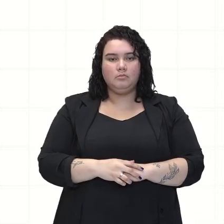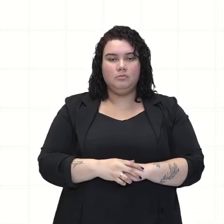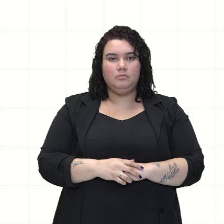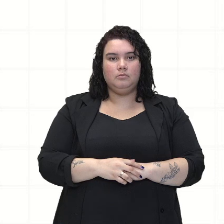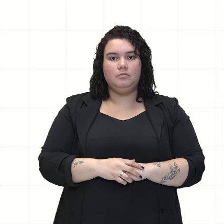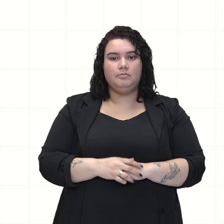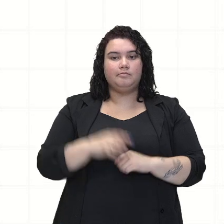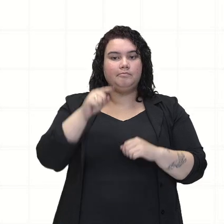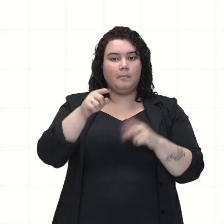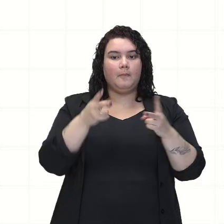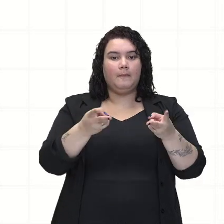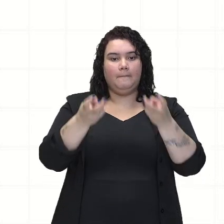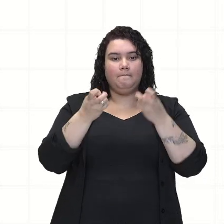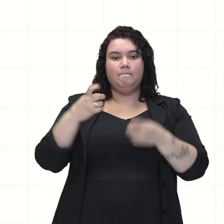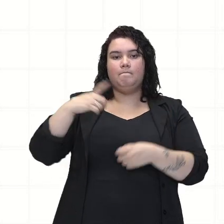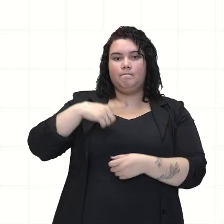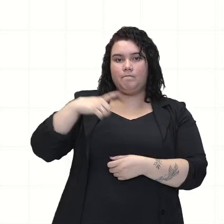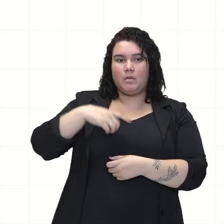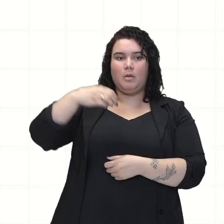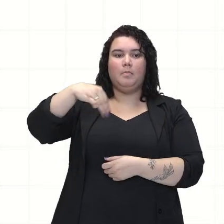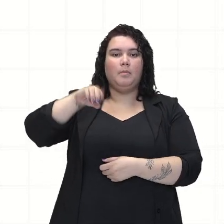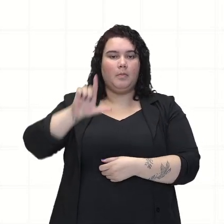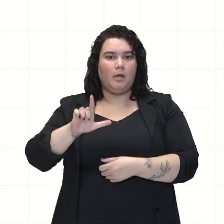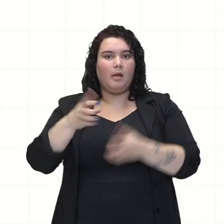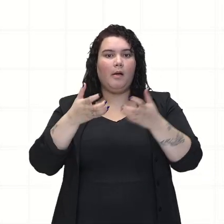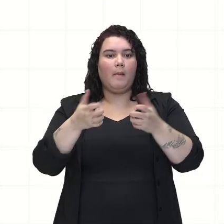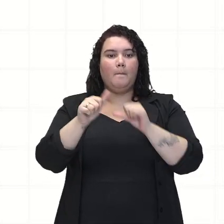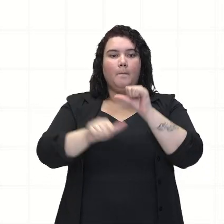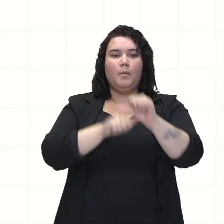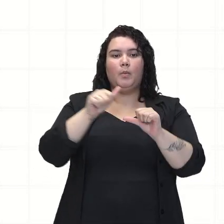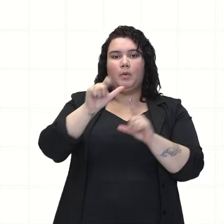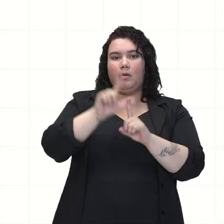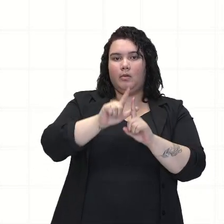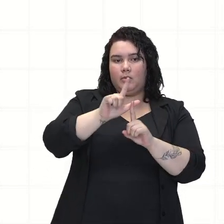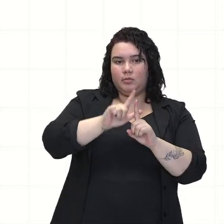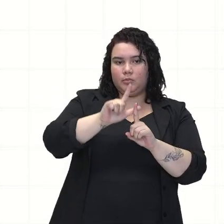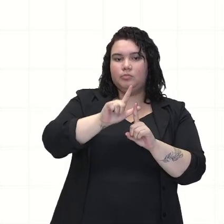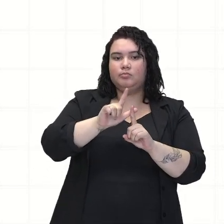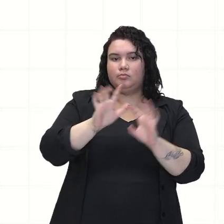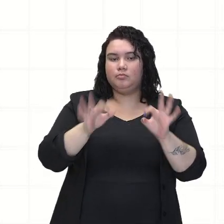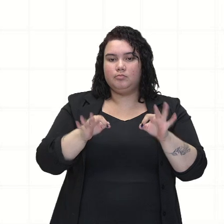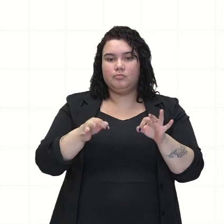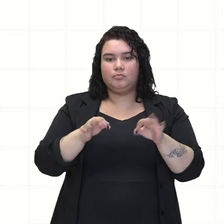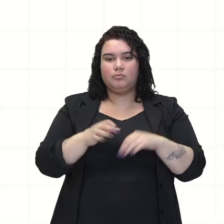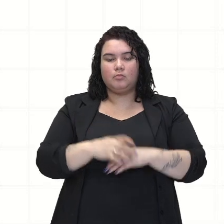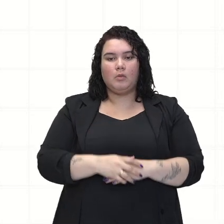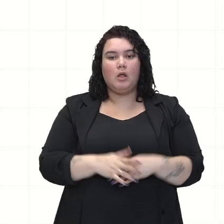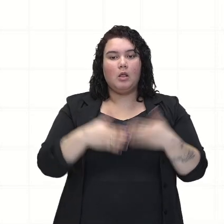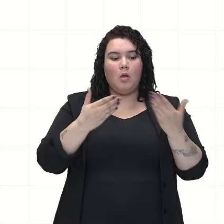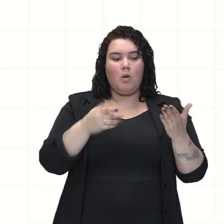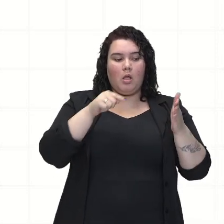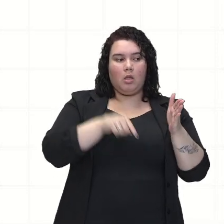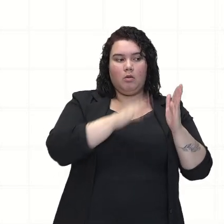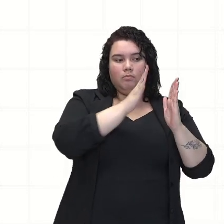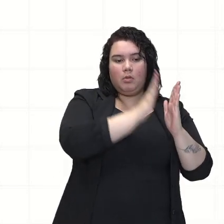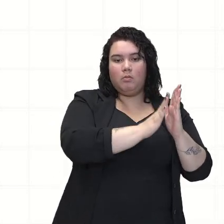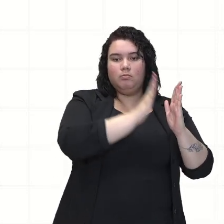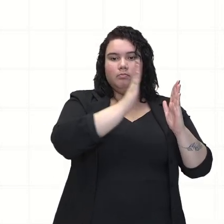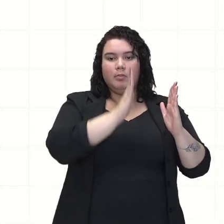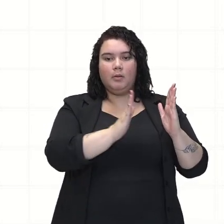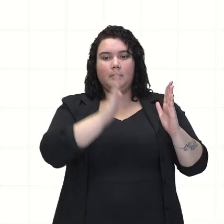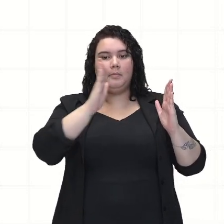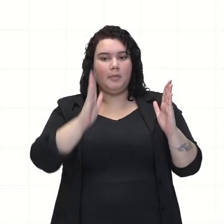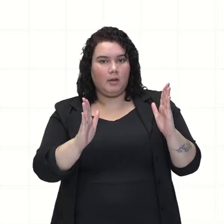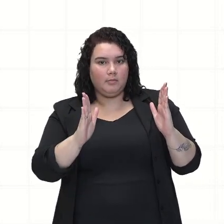Então, você tem ml, né, e quer transformar em litro. Você está vindo de lá para cá, né,